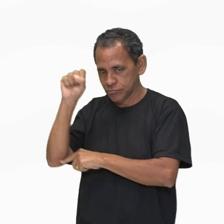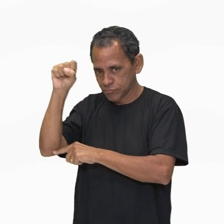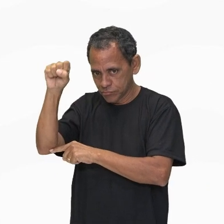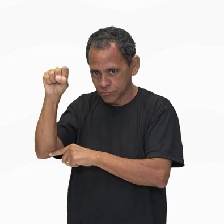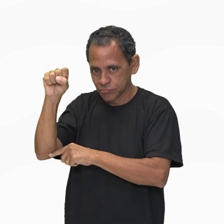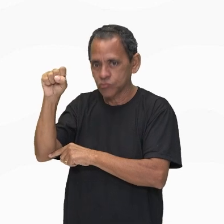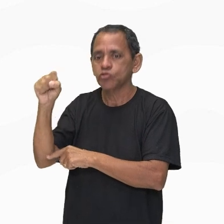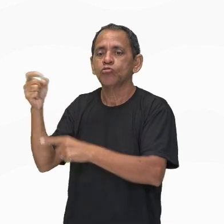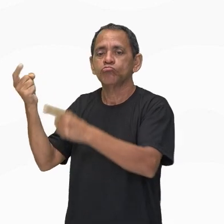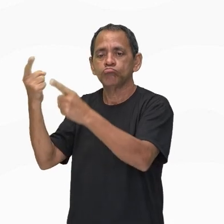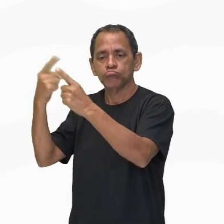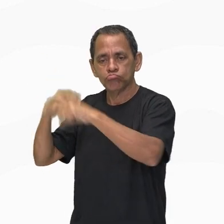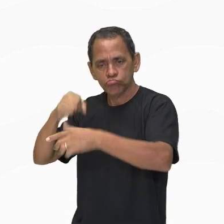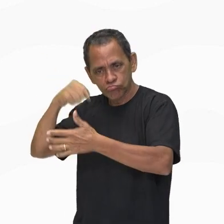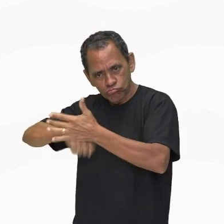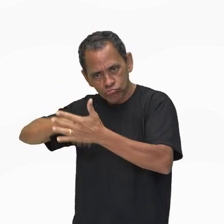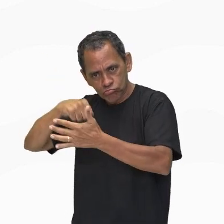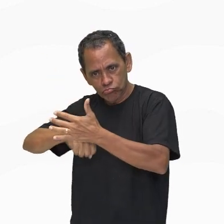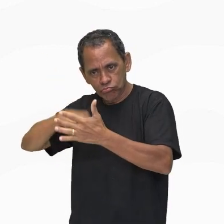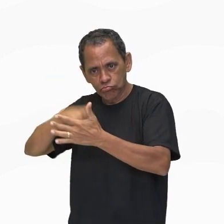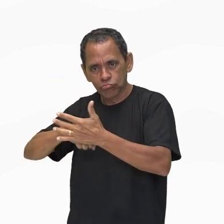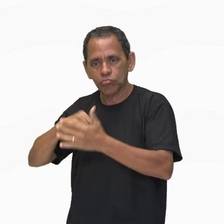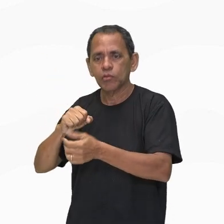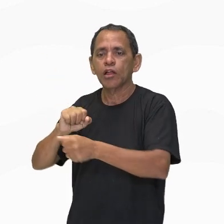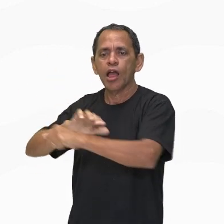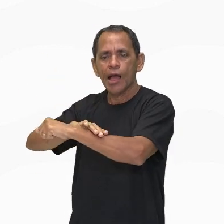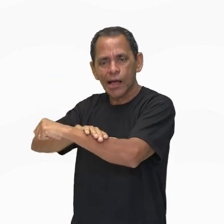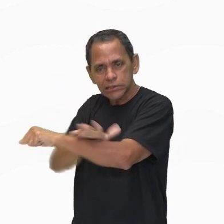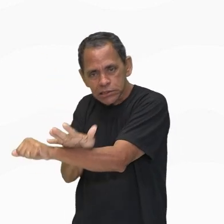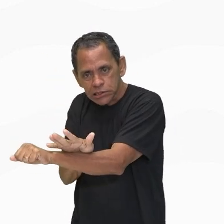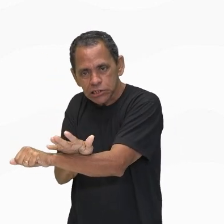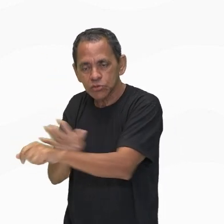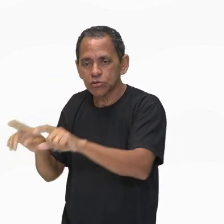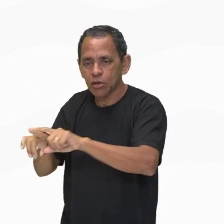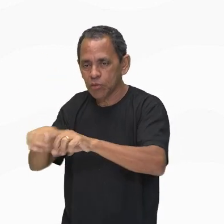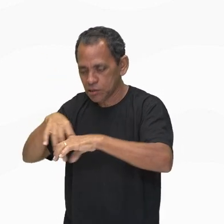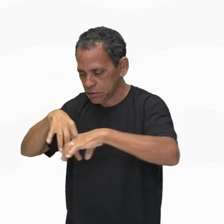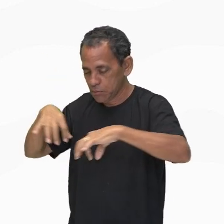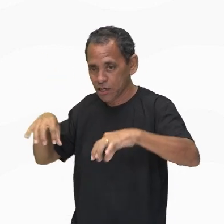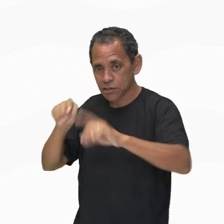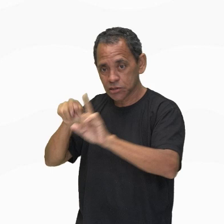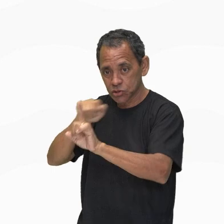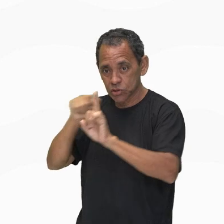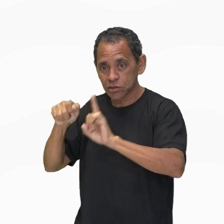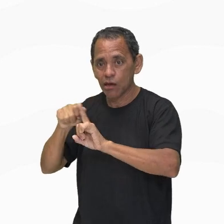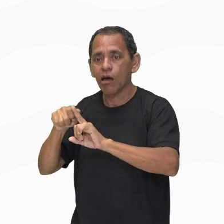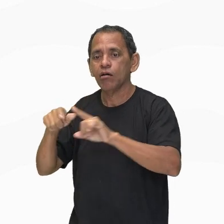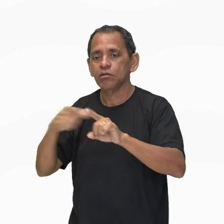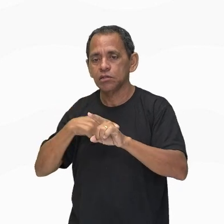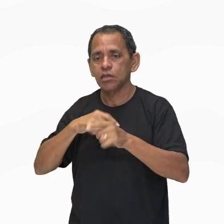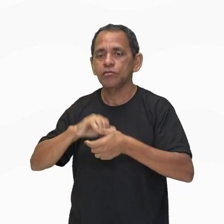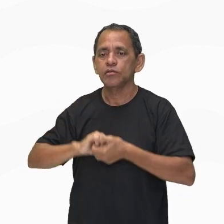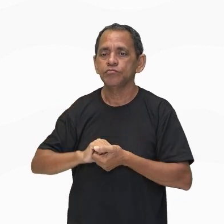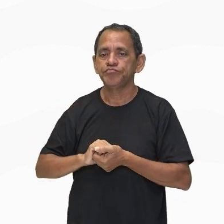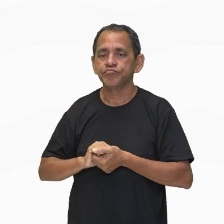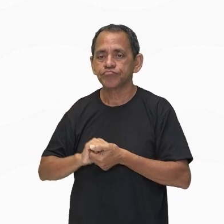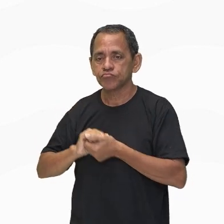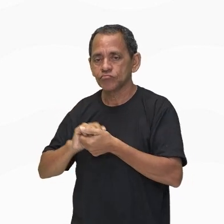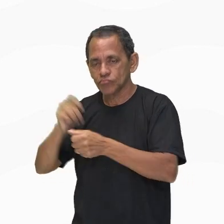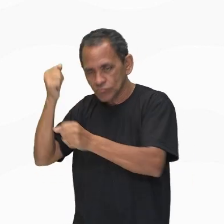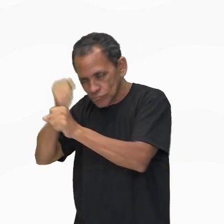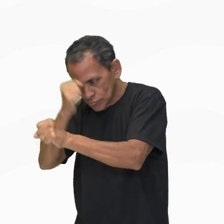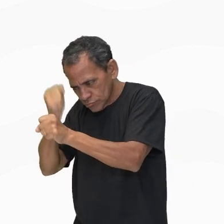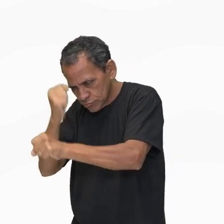e a segregação racial, e por seu papel na reconstrução pacífica da África do